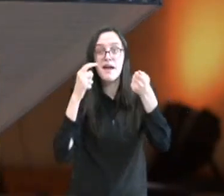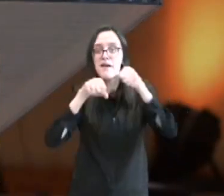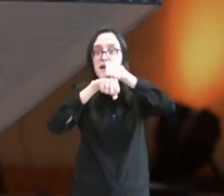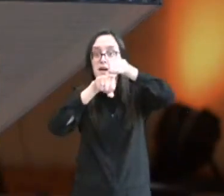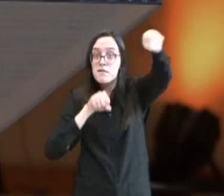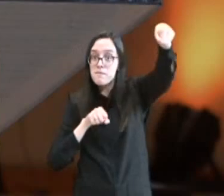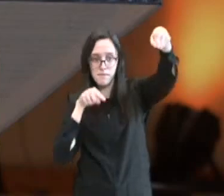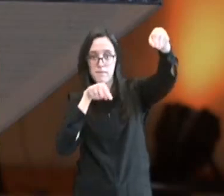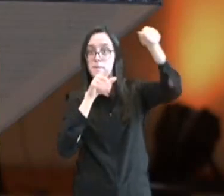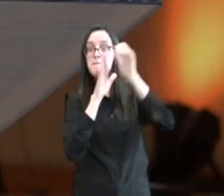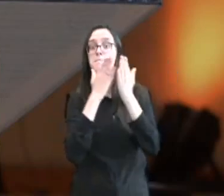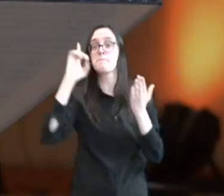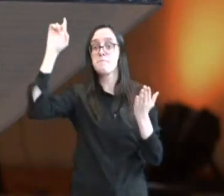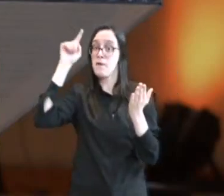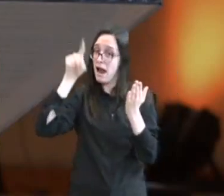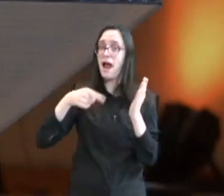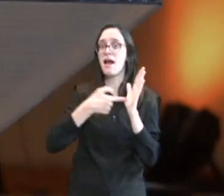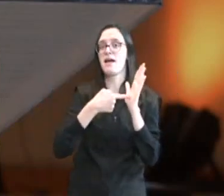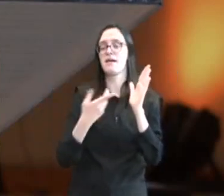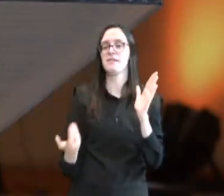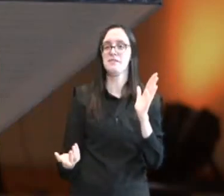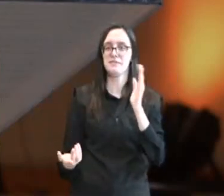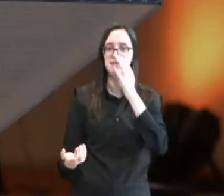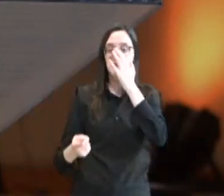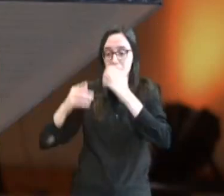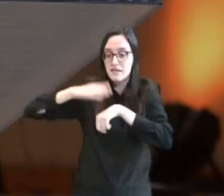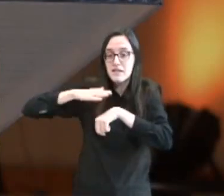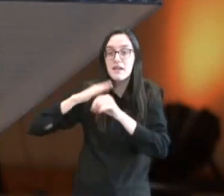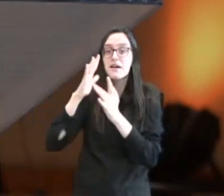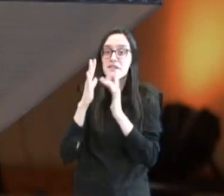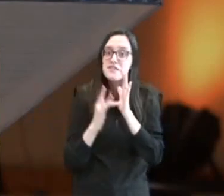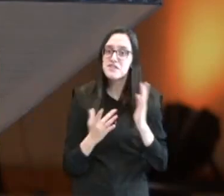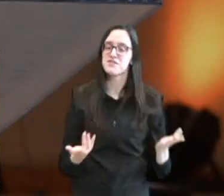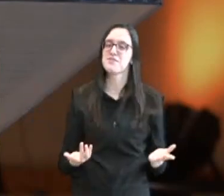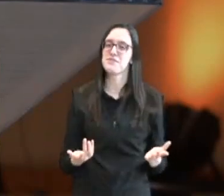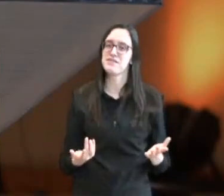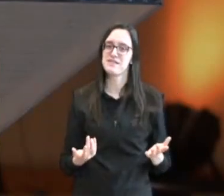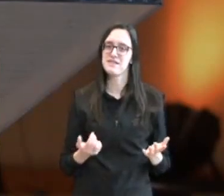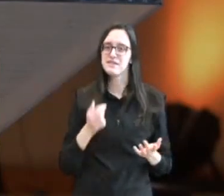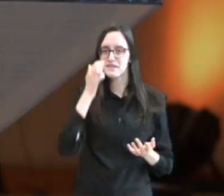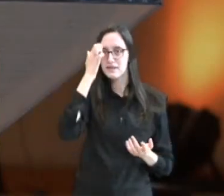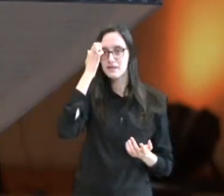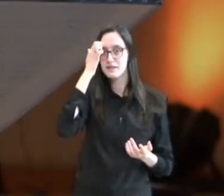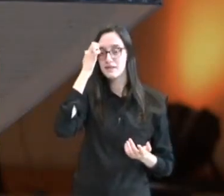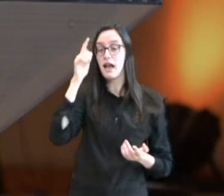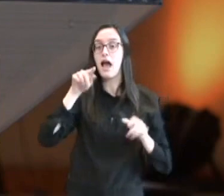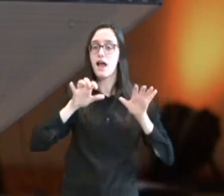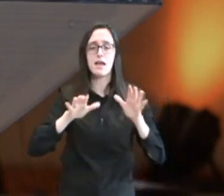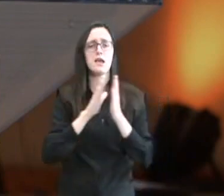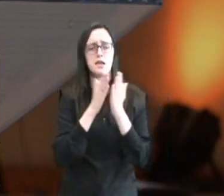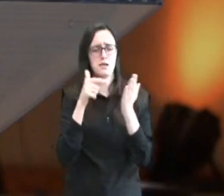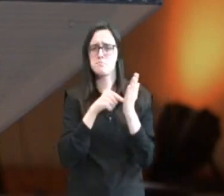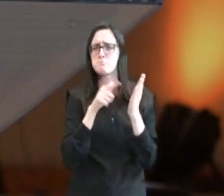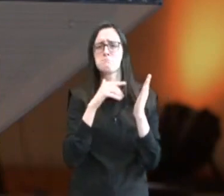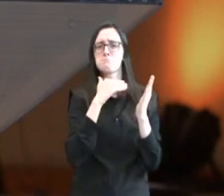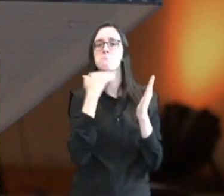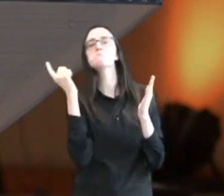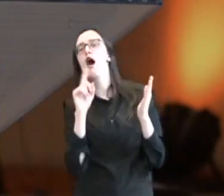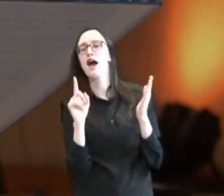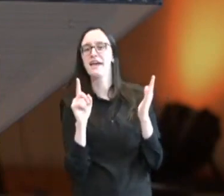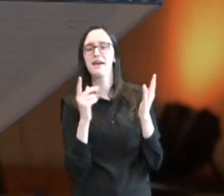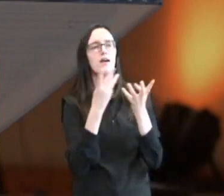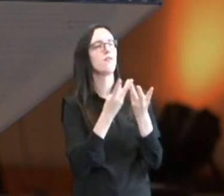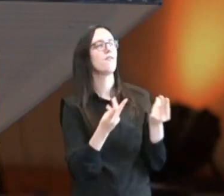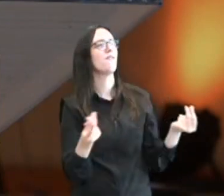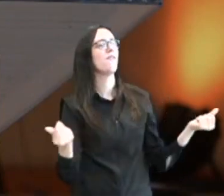tocaram na palavra de Deus, que era o próprio Jesus. É por isso que esta palavra não morre, por